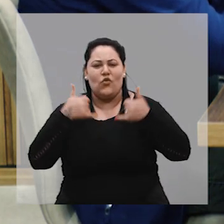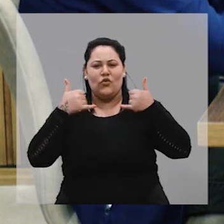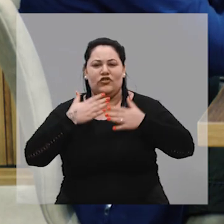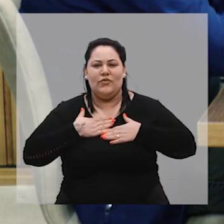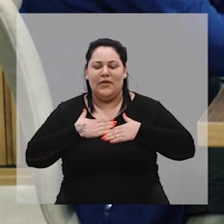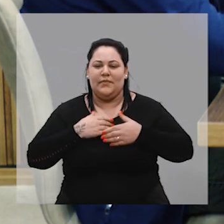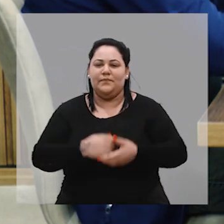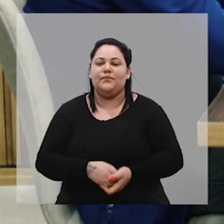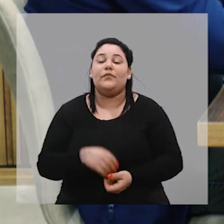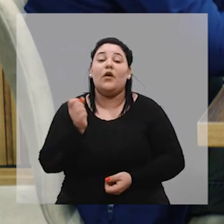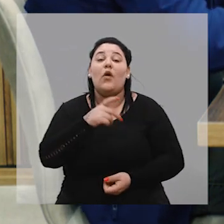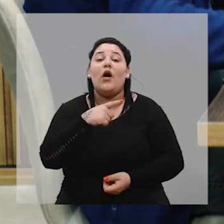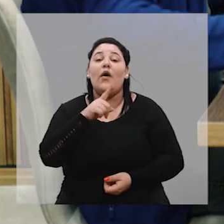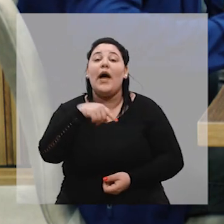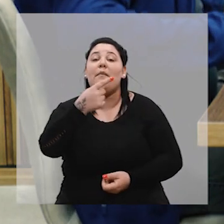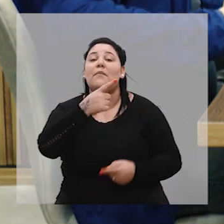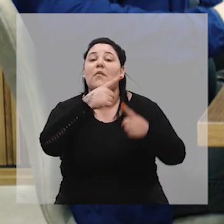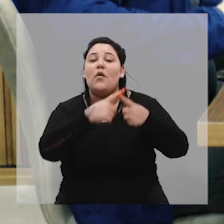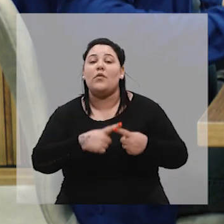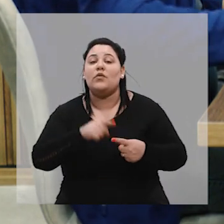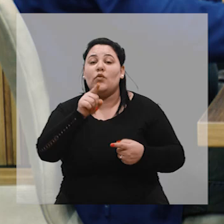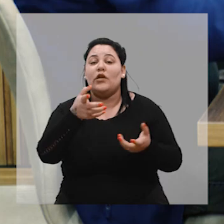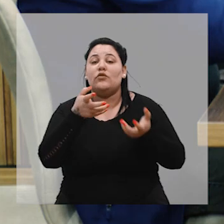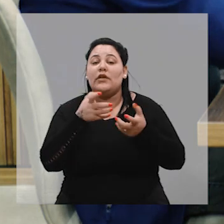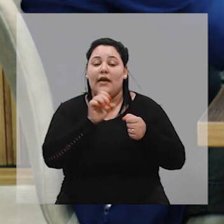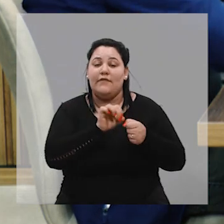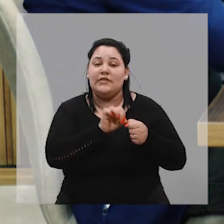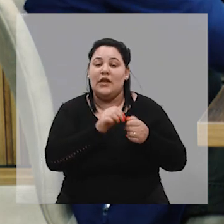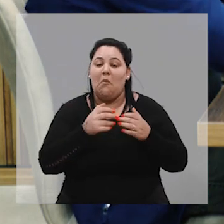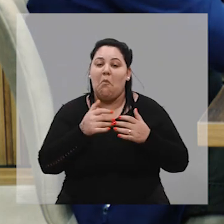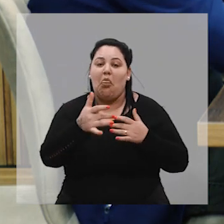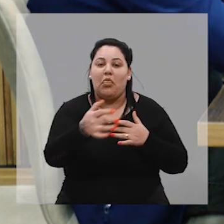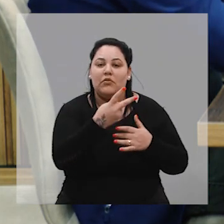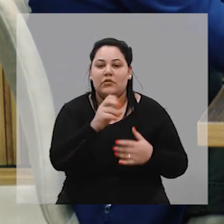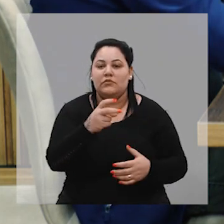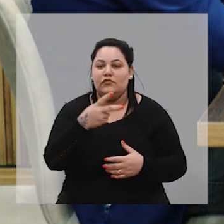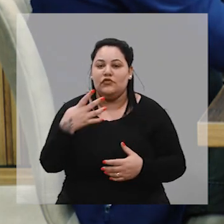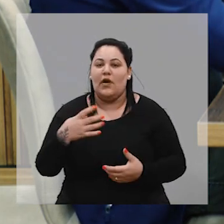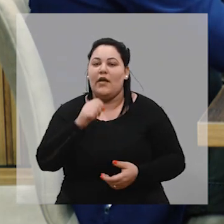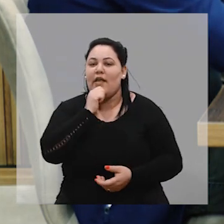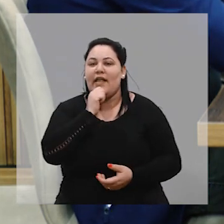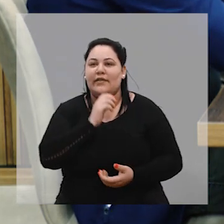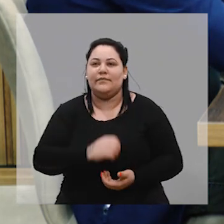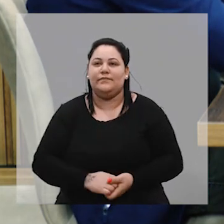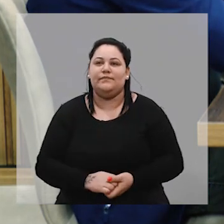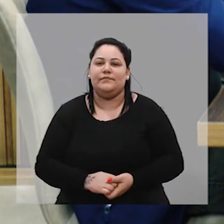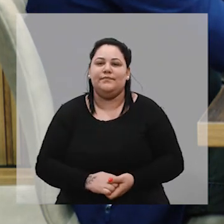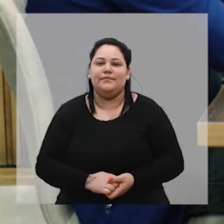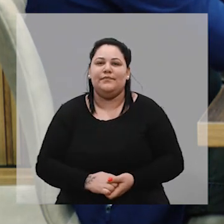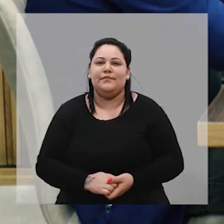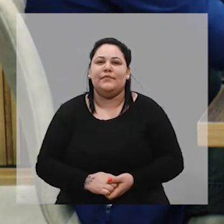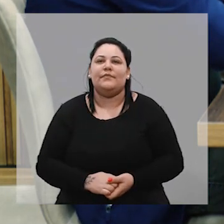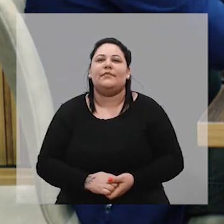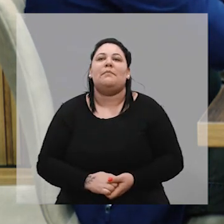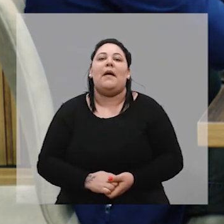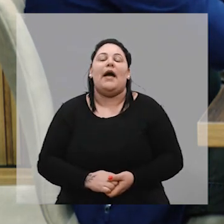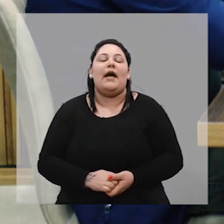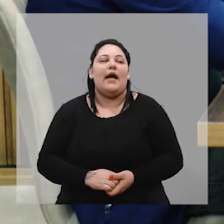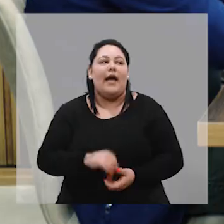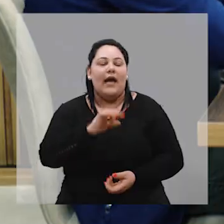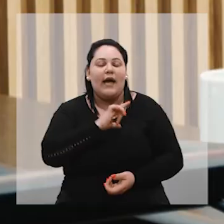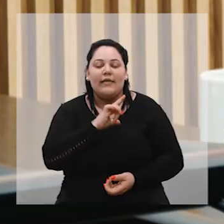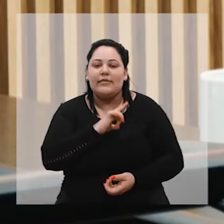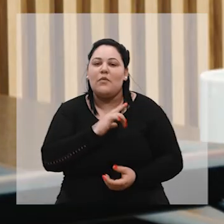me orgulho muito do que eu fiz. Quais são as próximas competições? O que tu pretende fazer ainda nesse decorrer de 2024? Cara, tem muita projeção